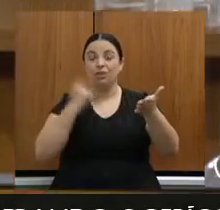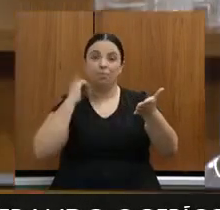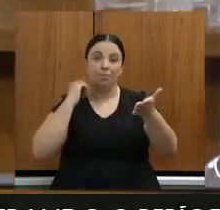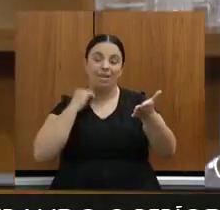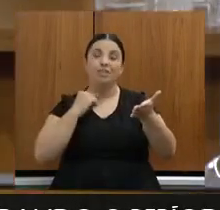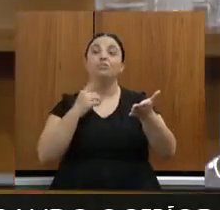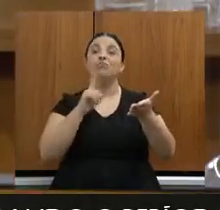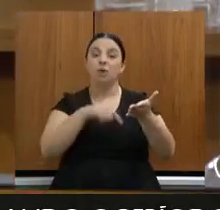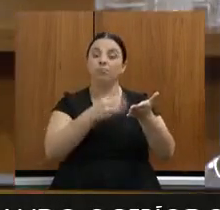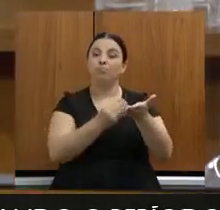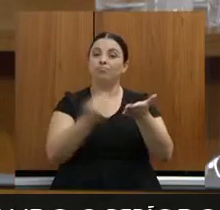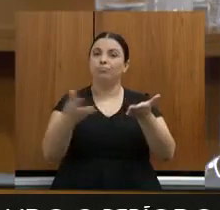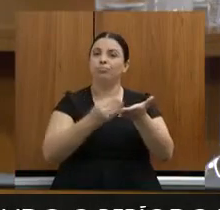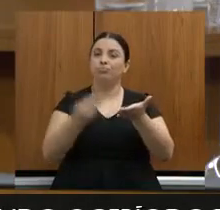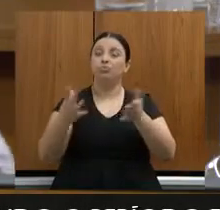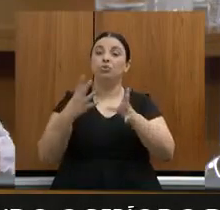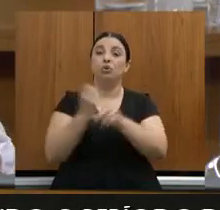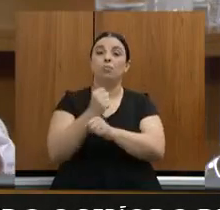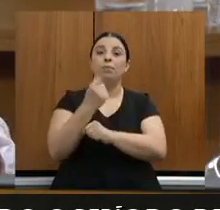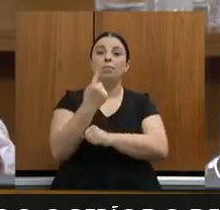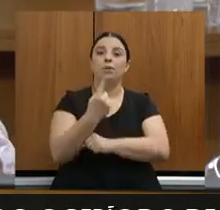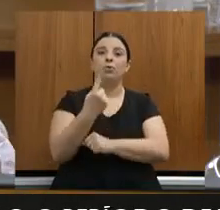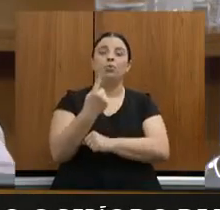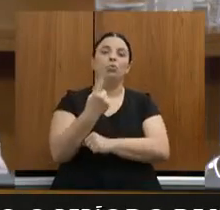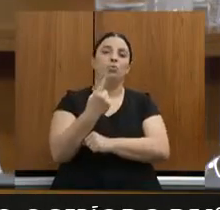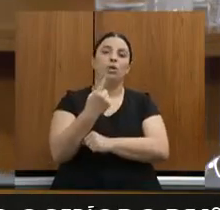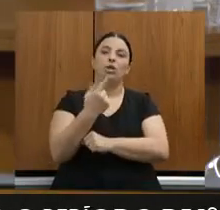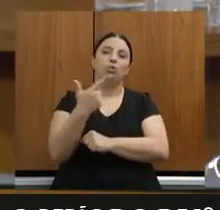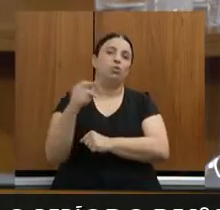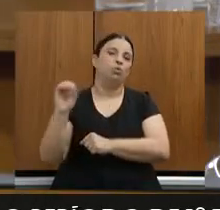1254 certificados pode passar